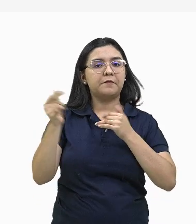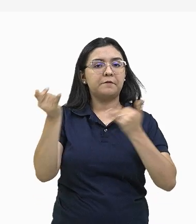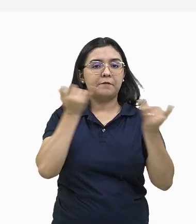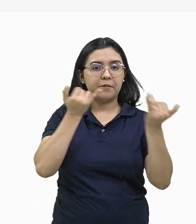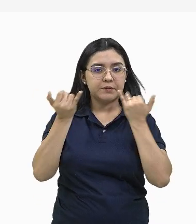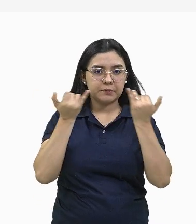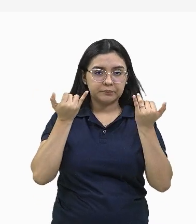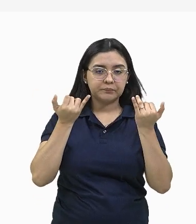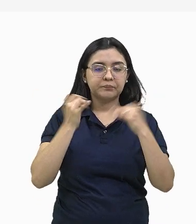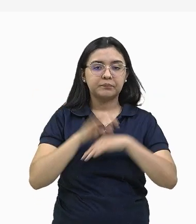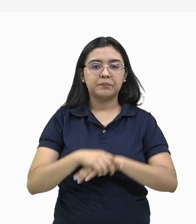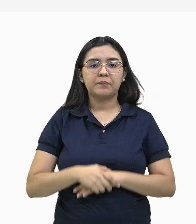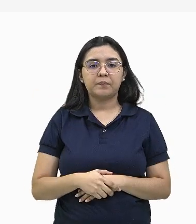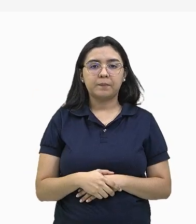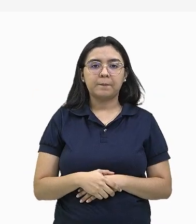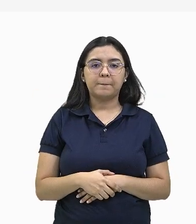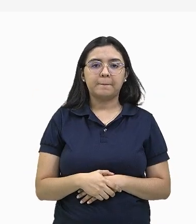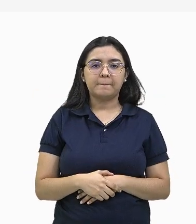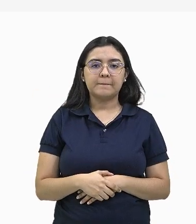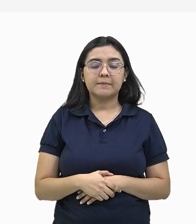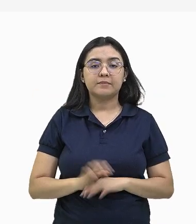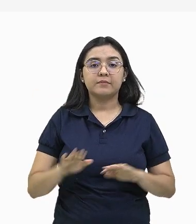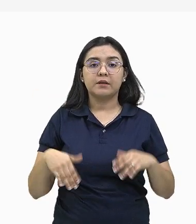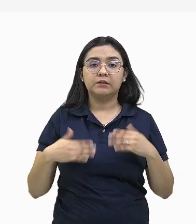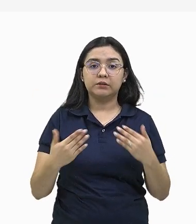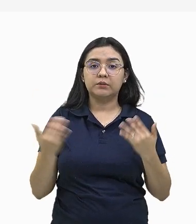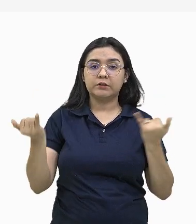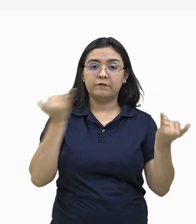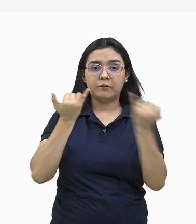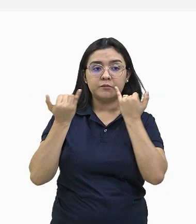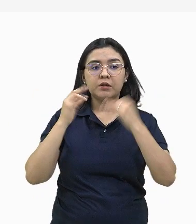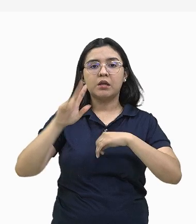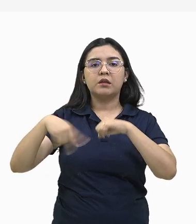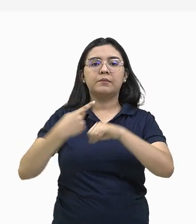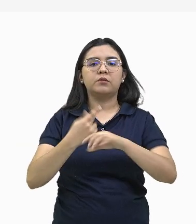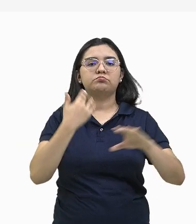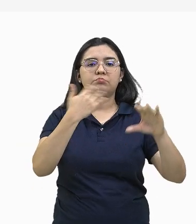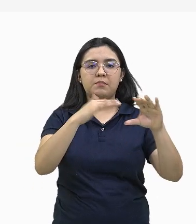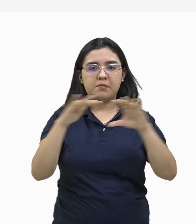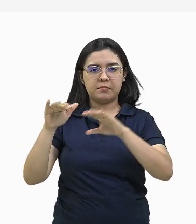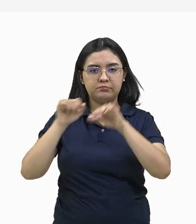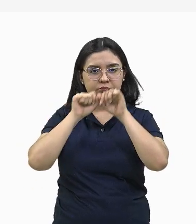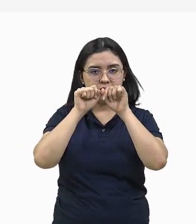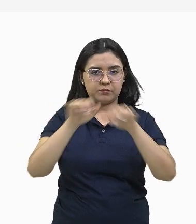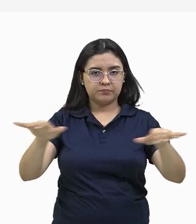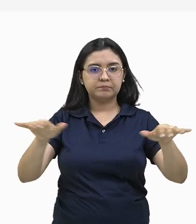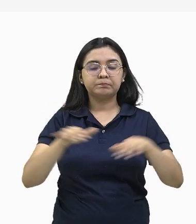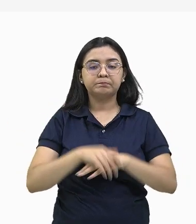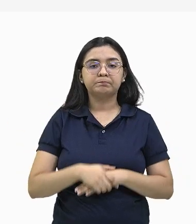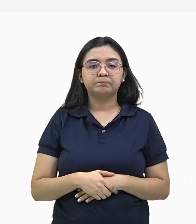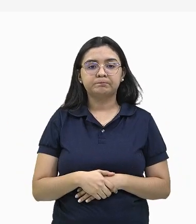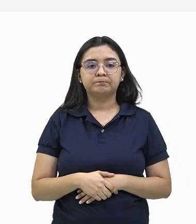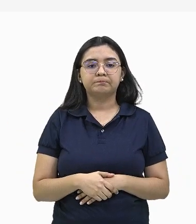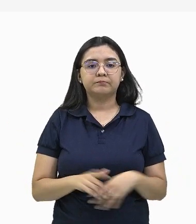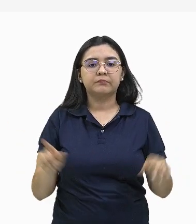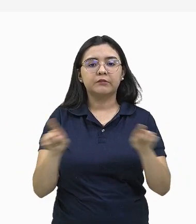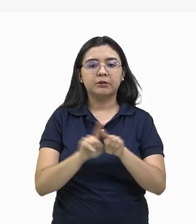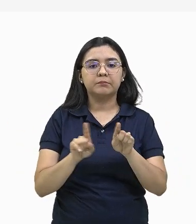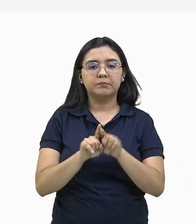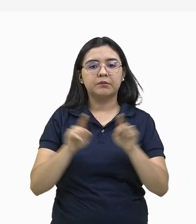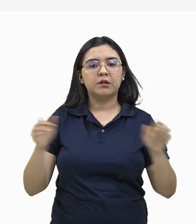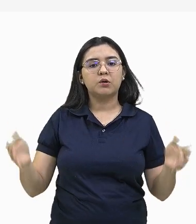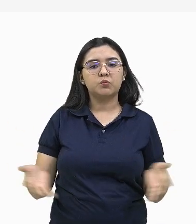informações e essas informações sejam compartilhadas com outras pessoas. E o incentivo à